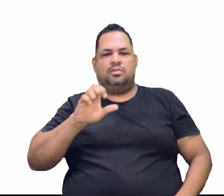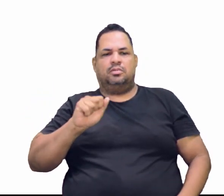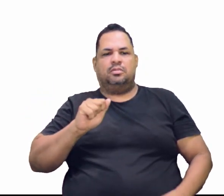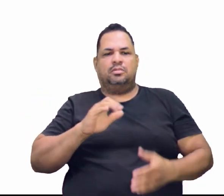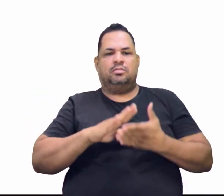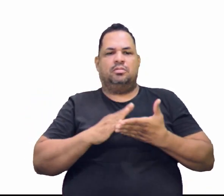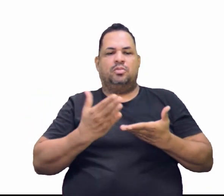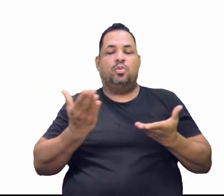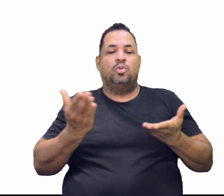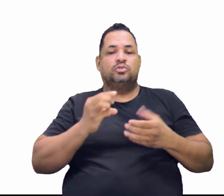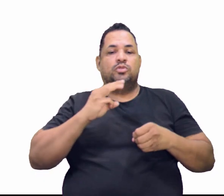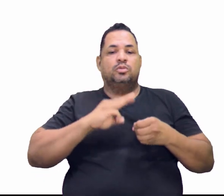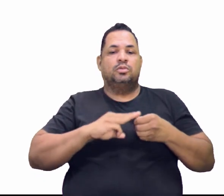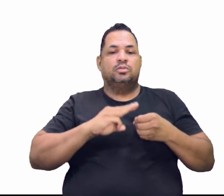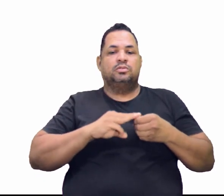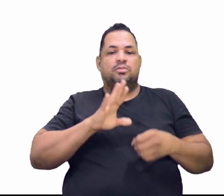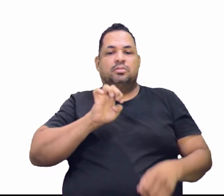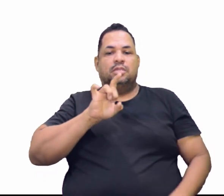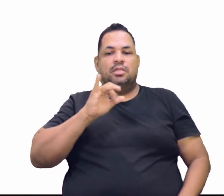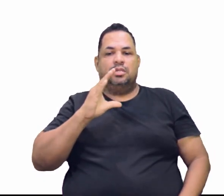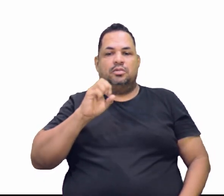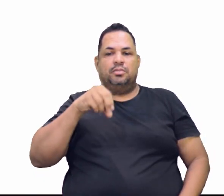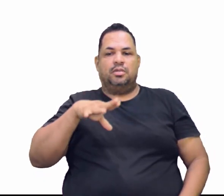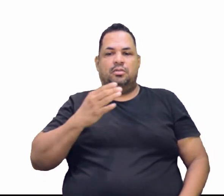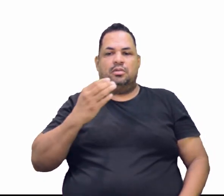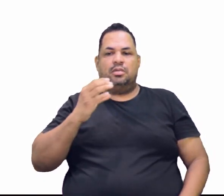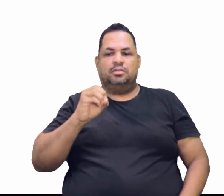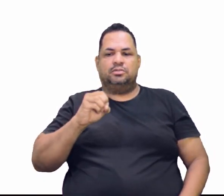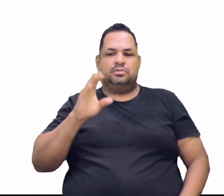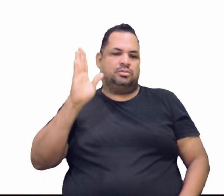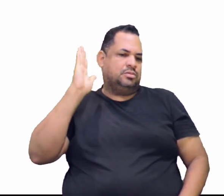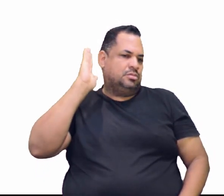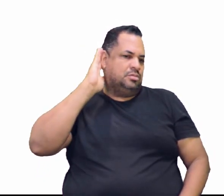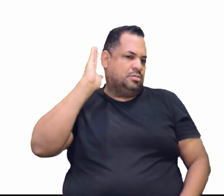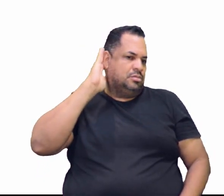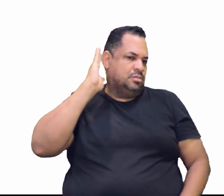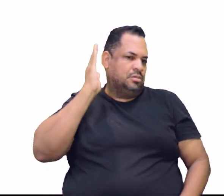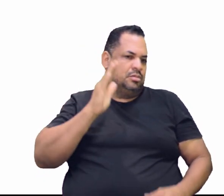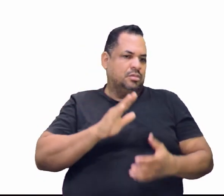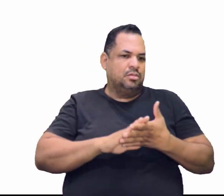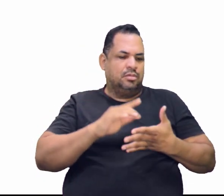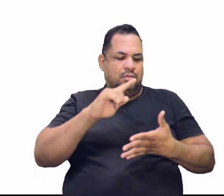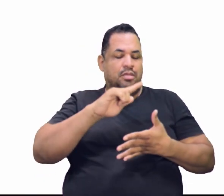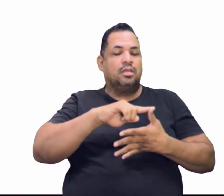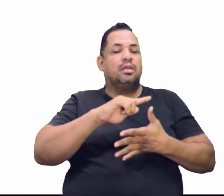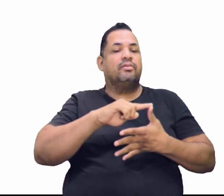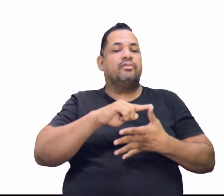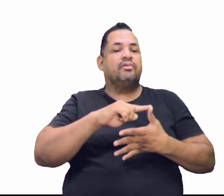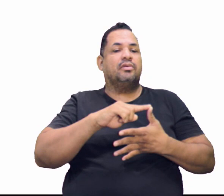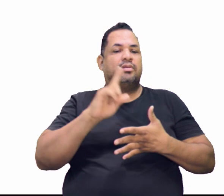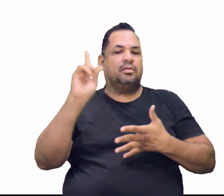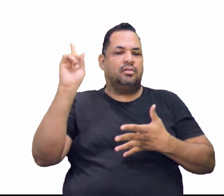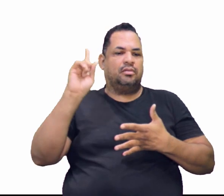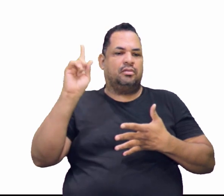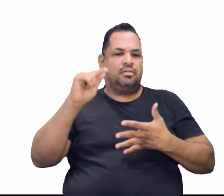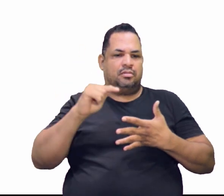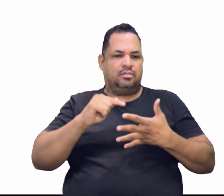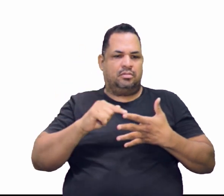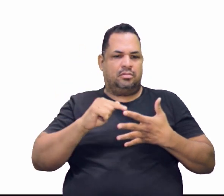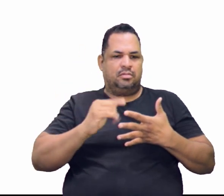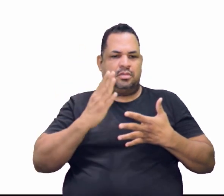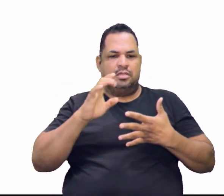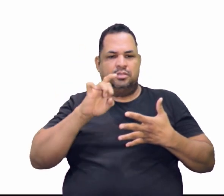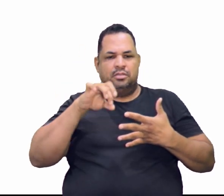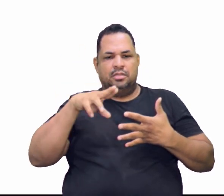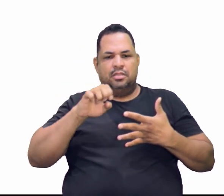Leverger, atual município de Barão de Melgaço. Quem? A. Irineu Evangelista de Souza. B.